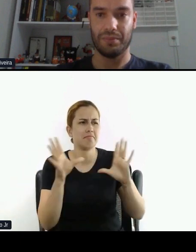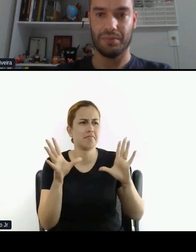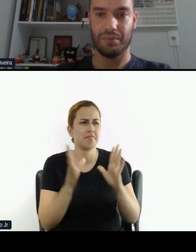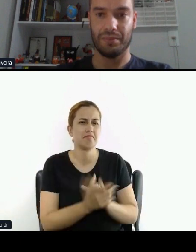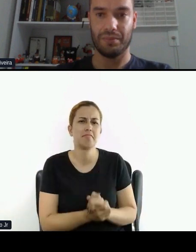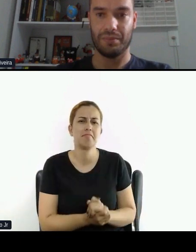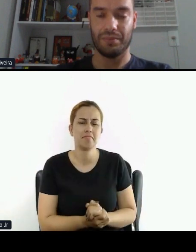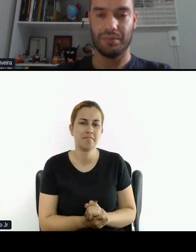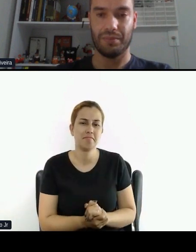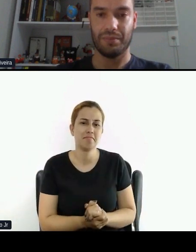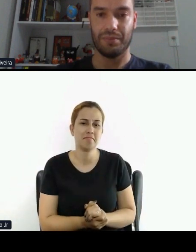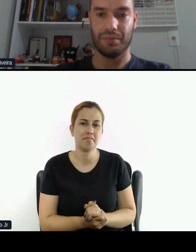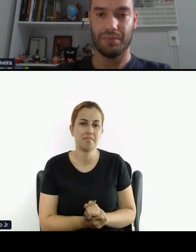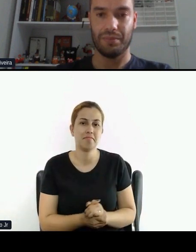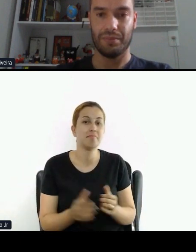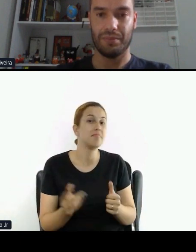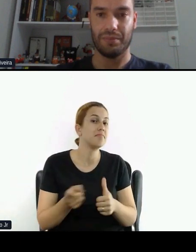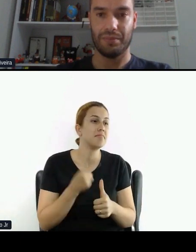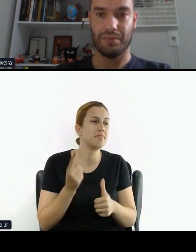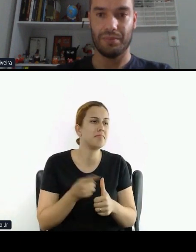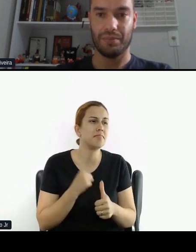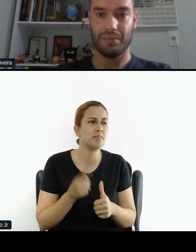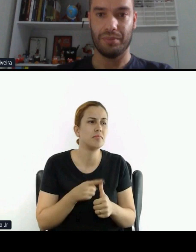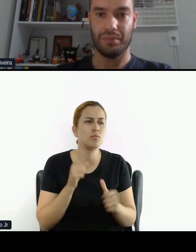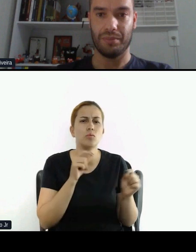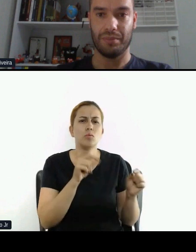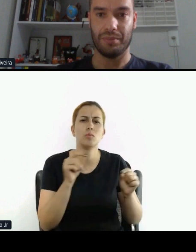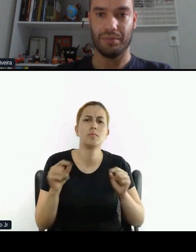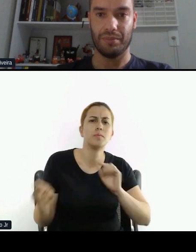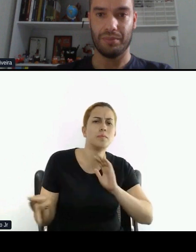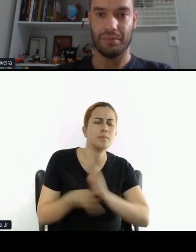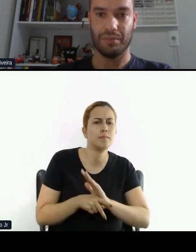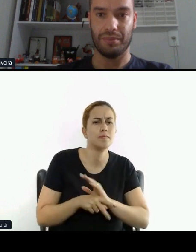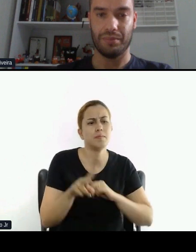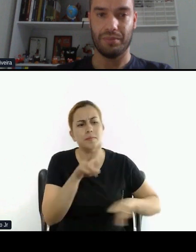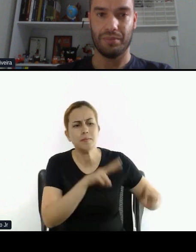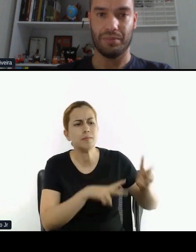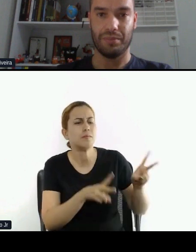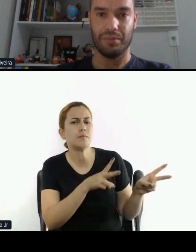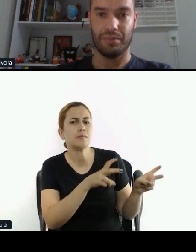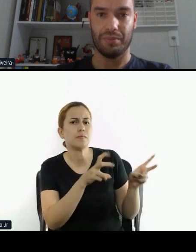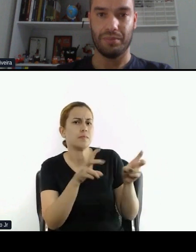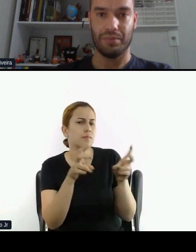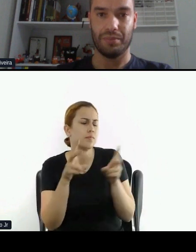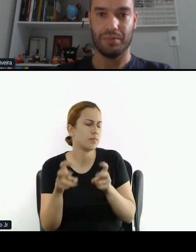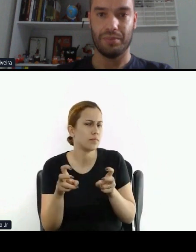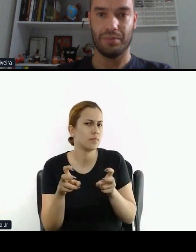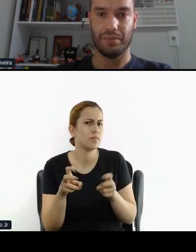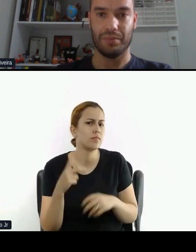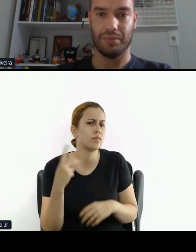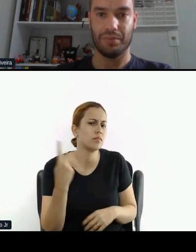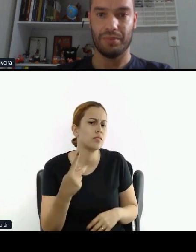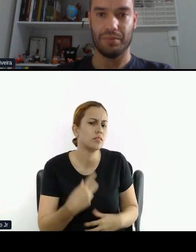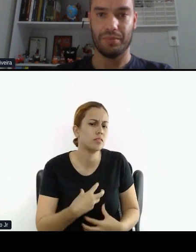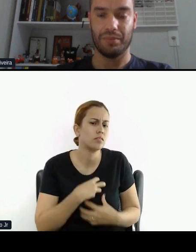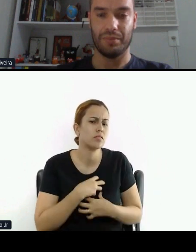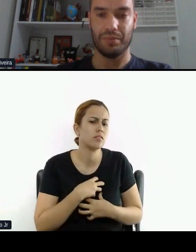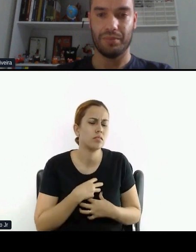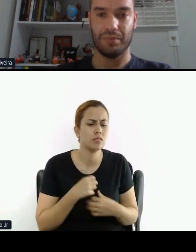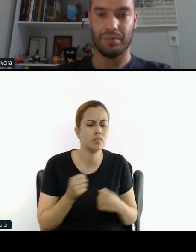tema. Primeiro ponto é na percepção de vocês, né? O que é para vocês